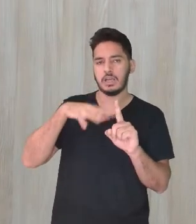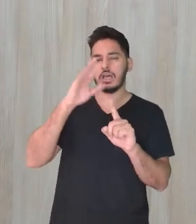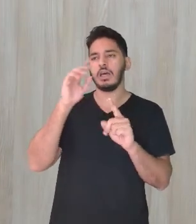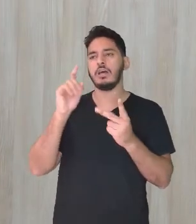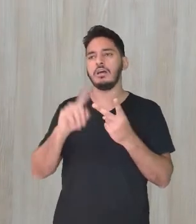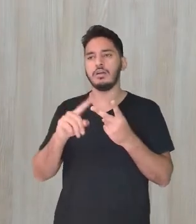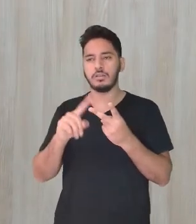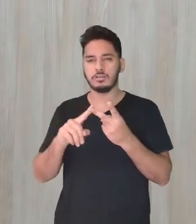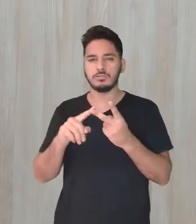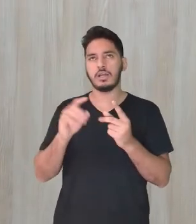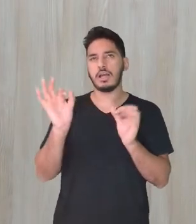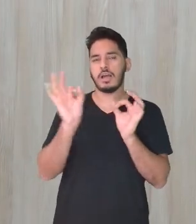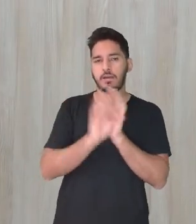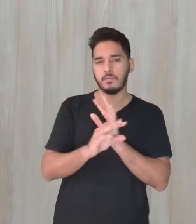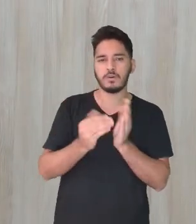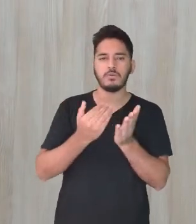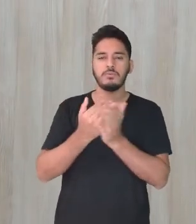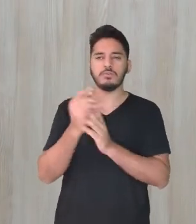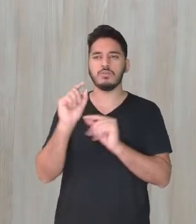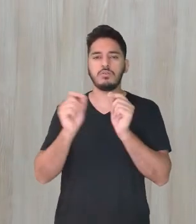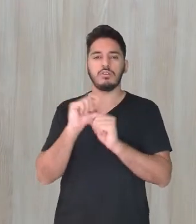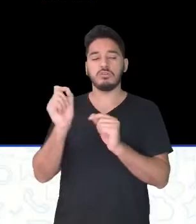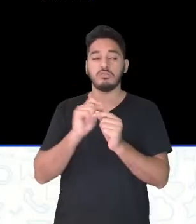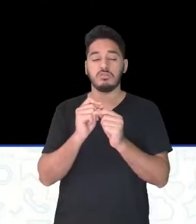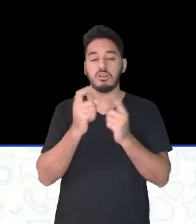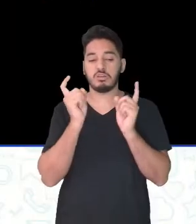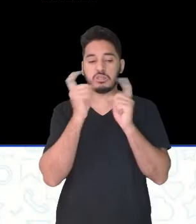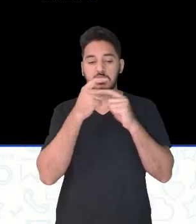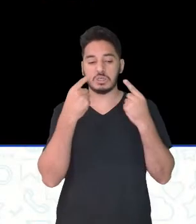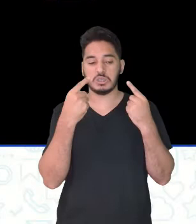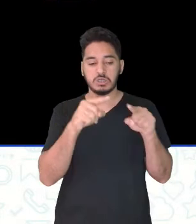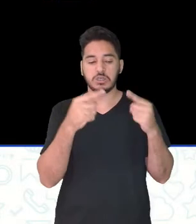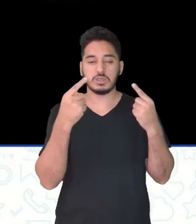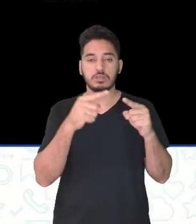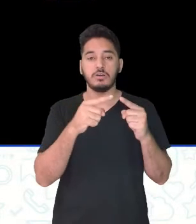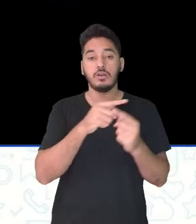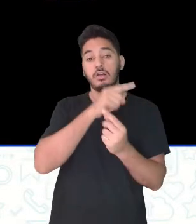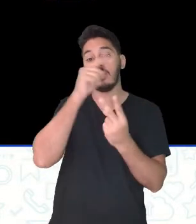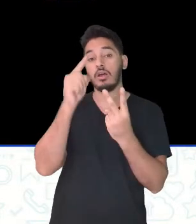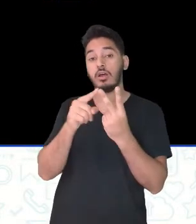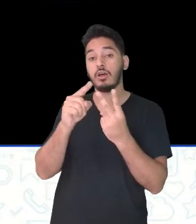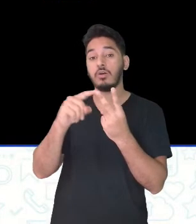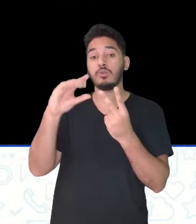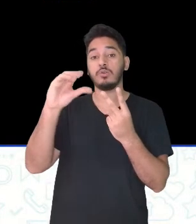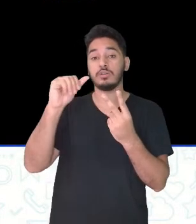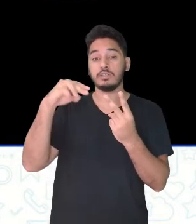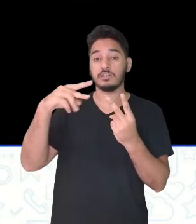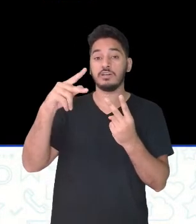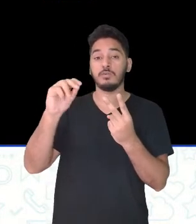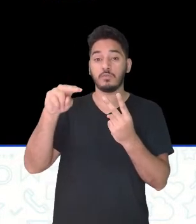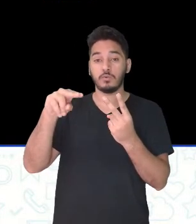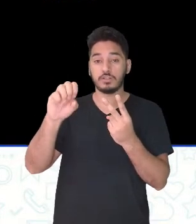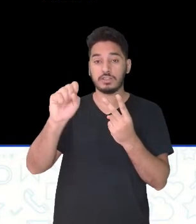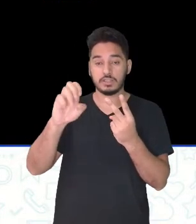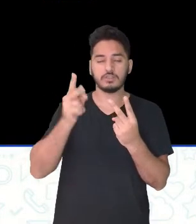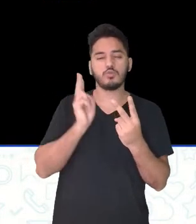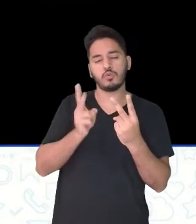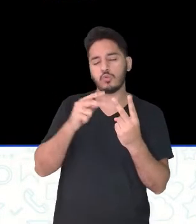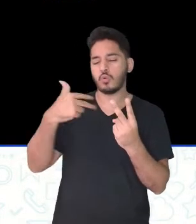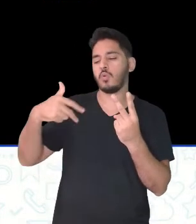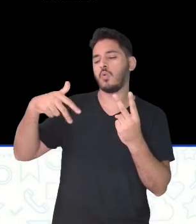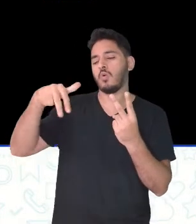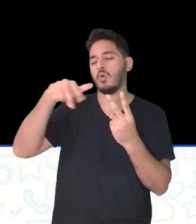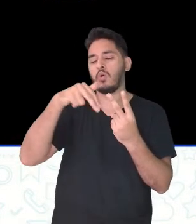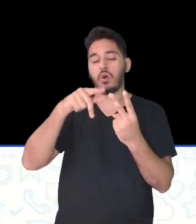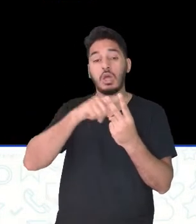teve a época que deixou de ser sagrada, começou a ser profana. E aí a gente entra na parte dos camponeses que resistiram, continuaram lá.